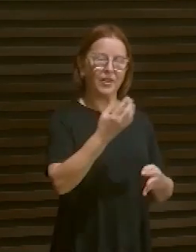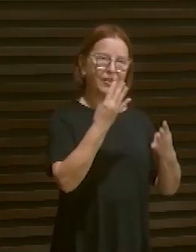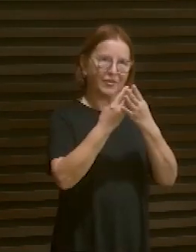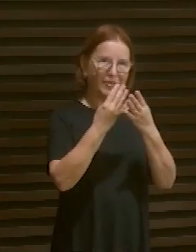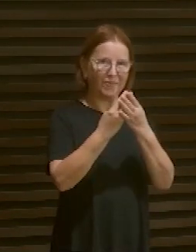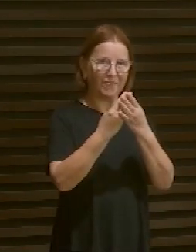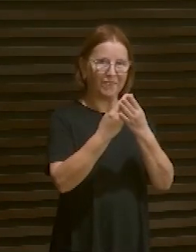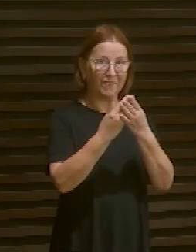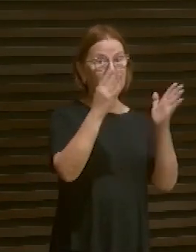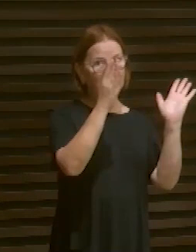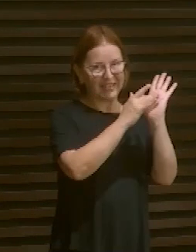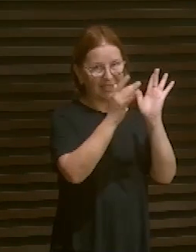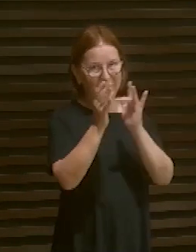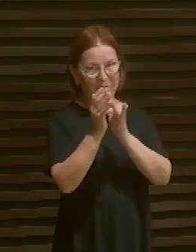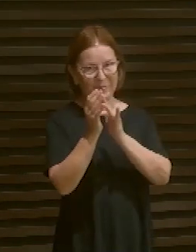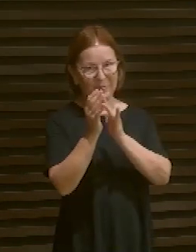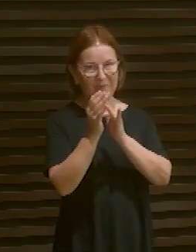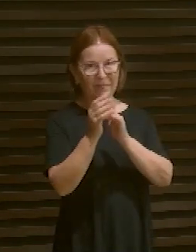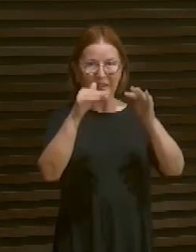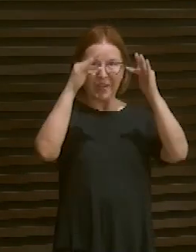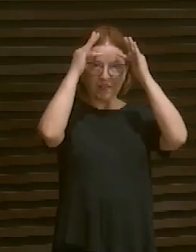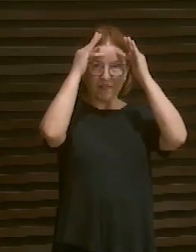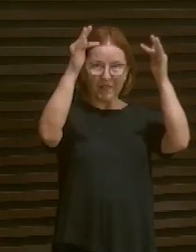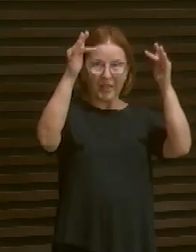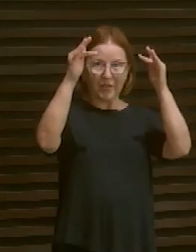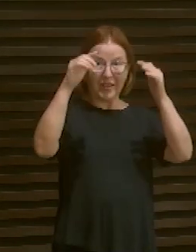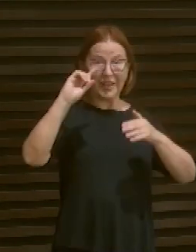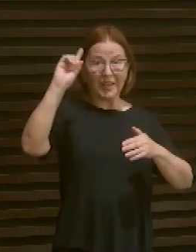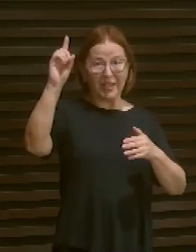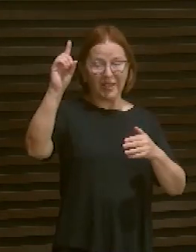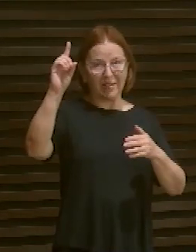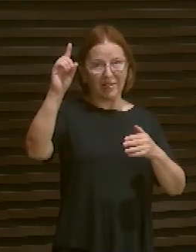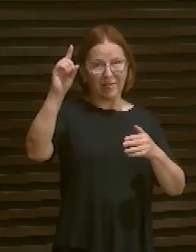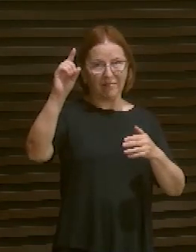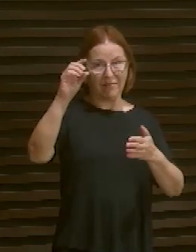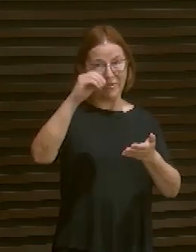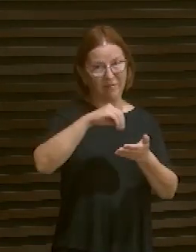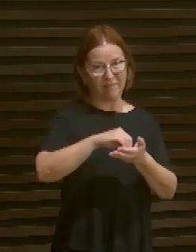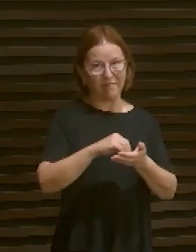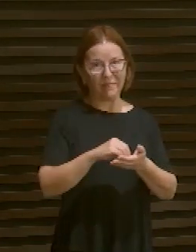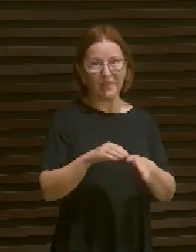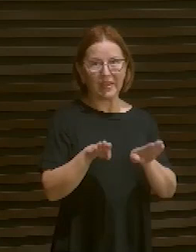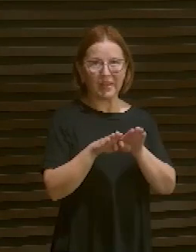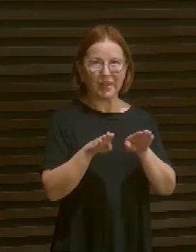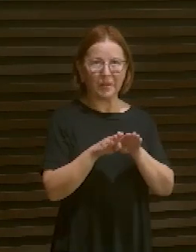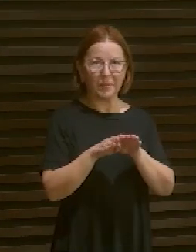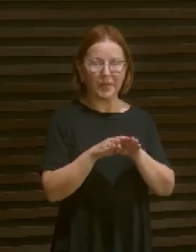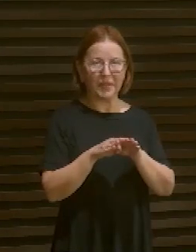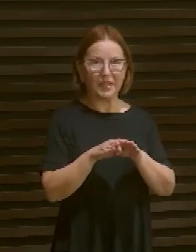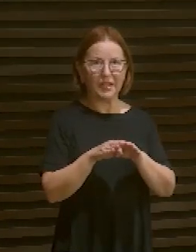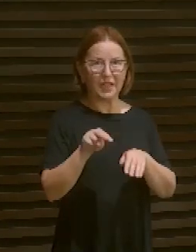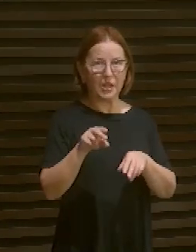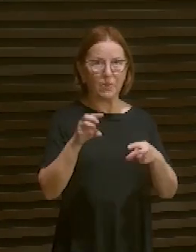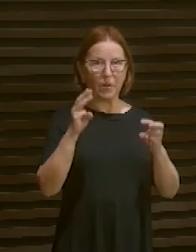Jesus, o qual é fiel àquele que o constituiu, como também o era